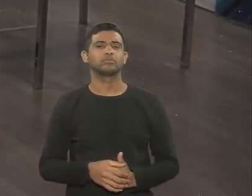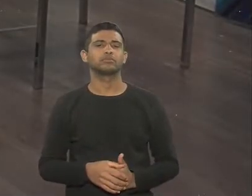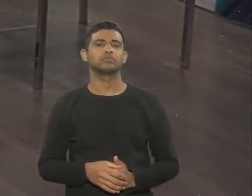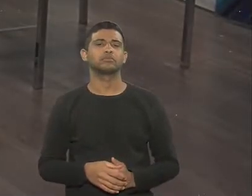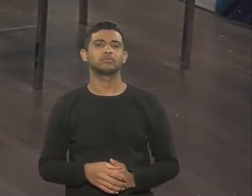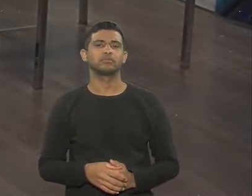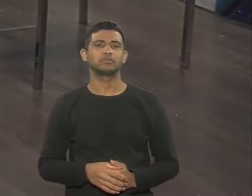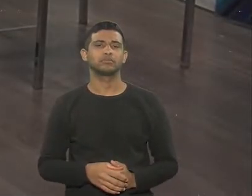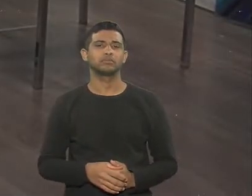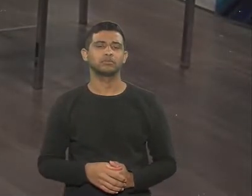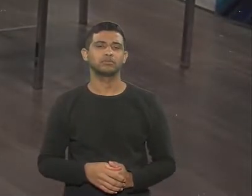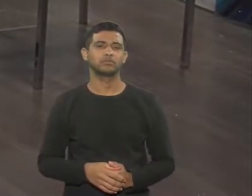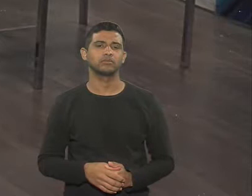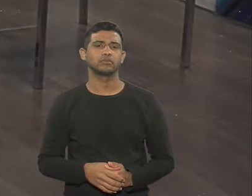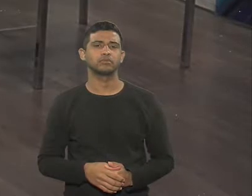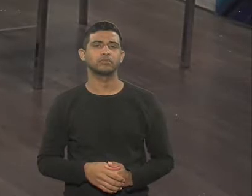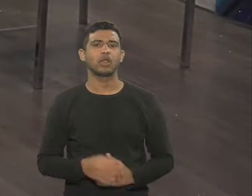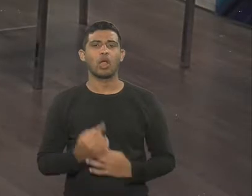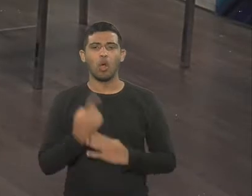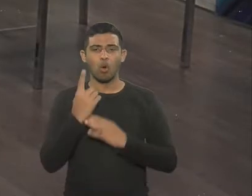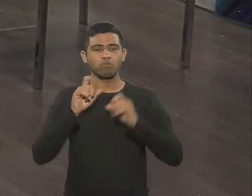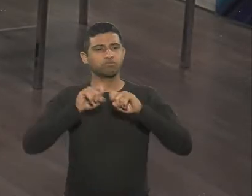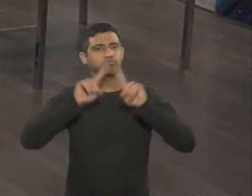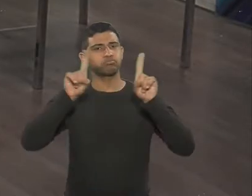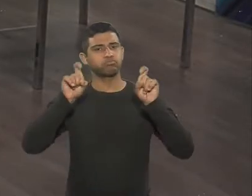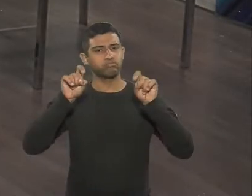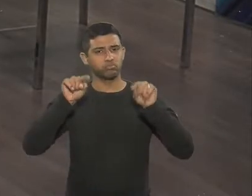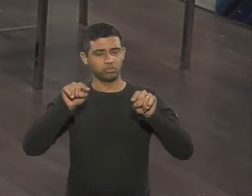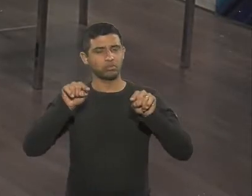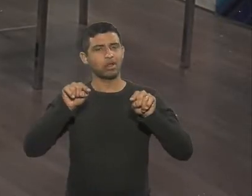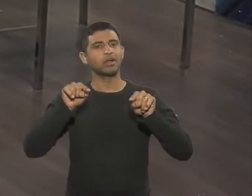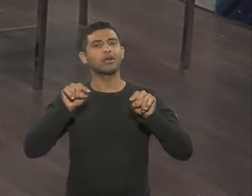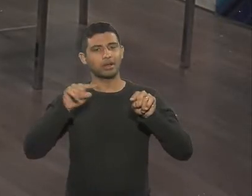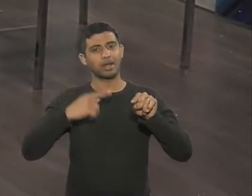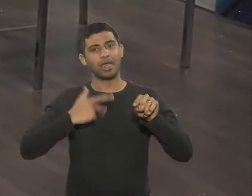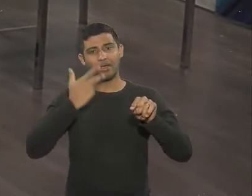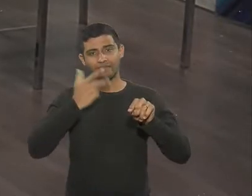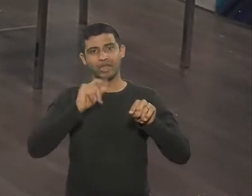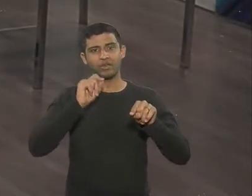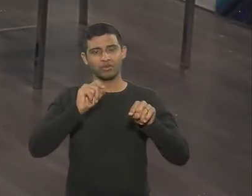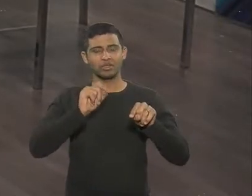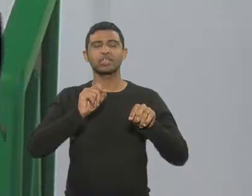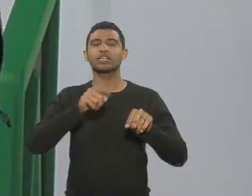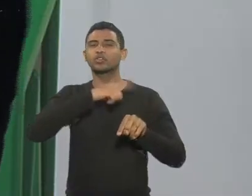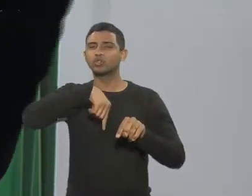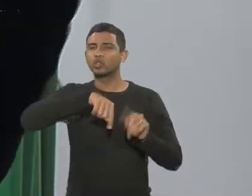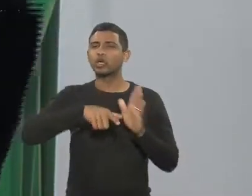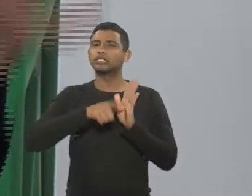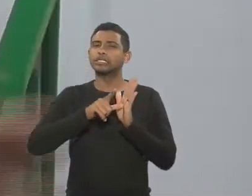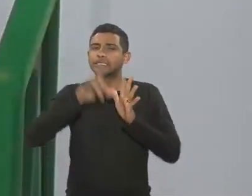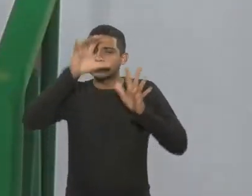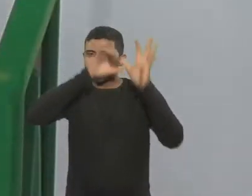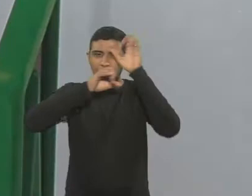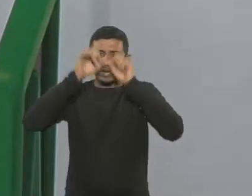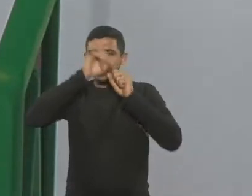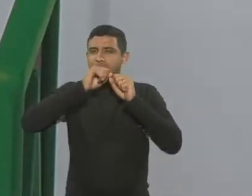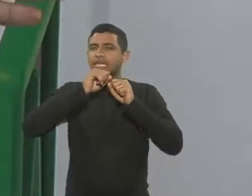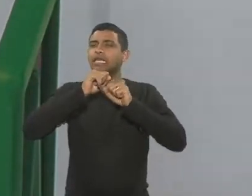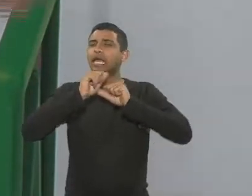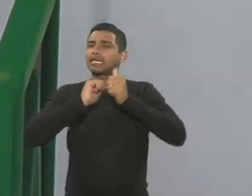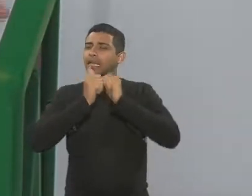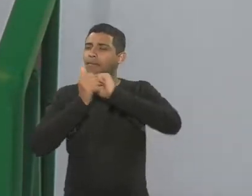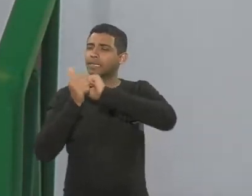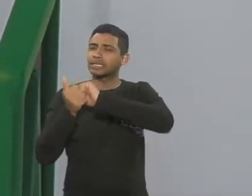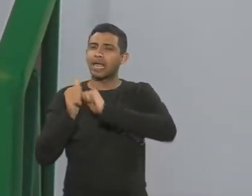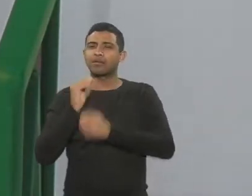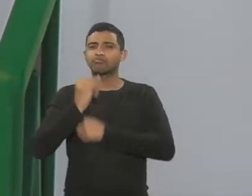Comum. E uma das questões fundamentais que norteia a BNCC é justamente essa alfabetização digital e midiática. Assim. Porque